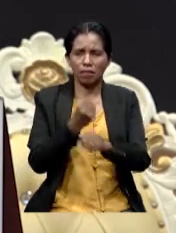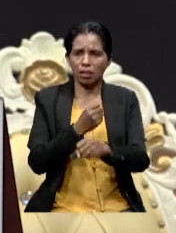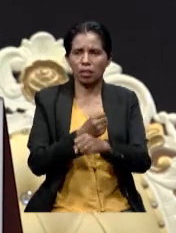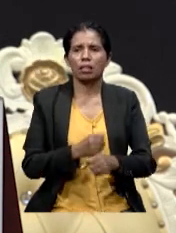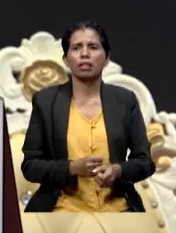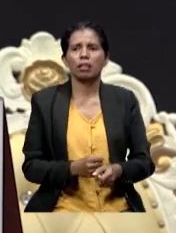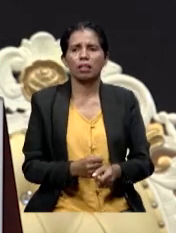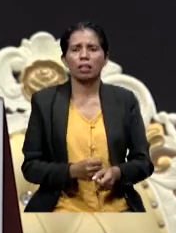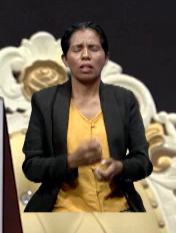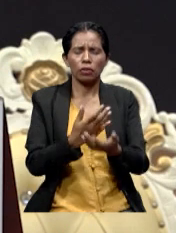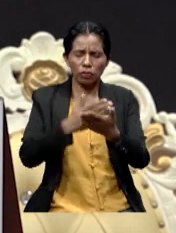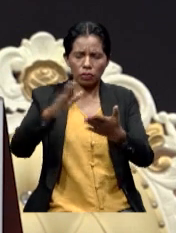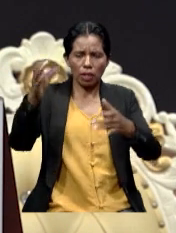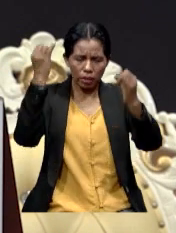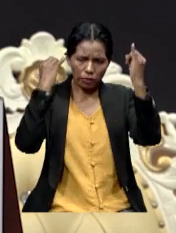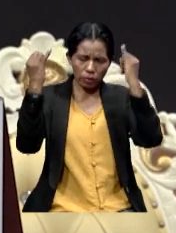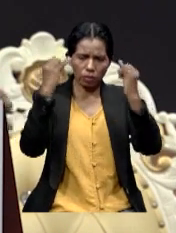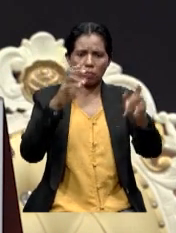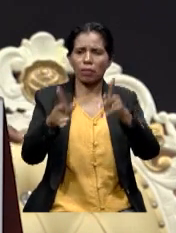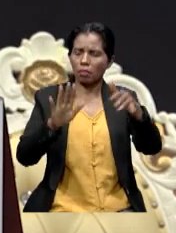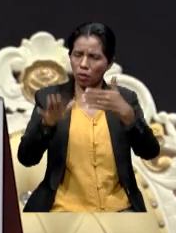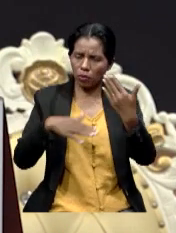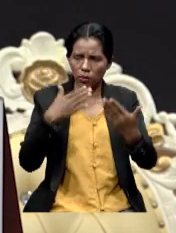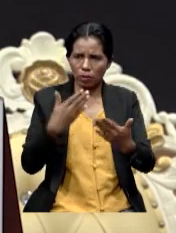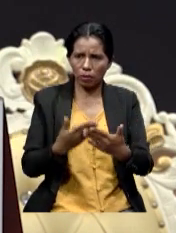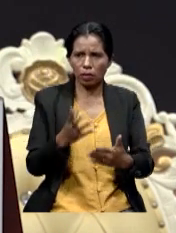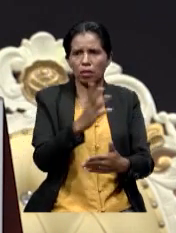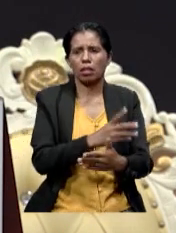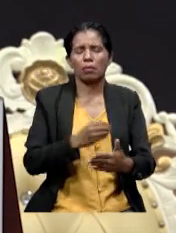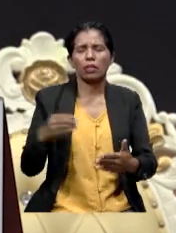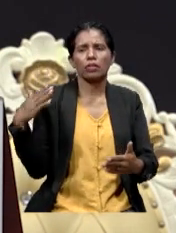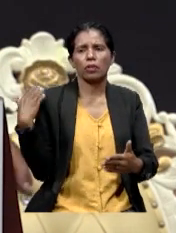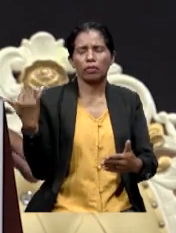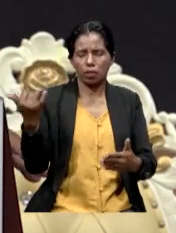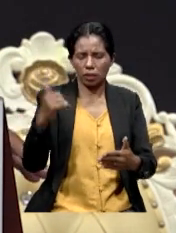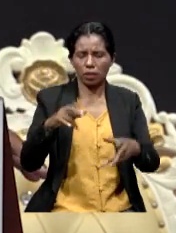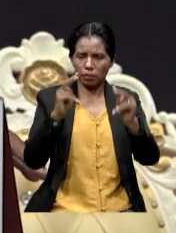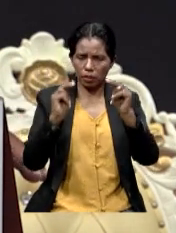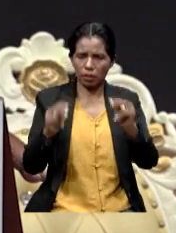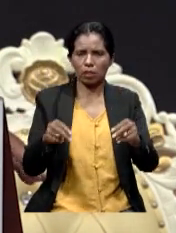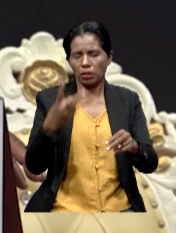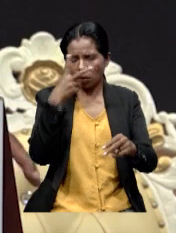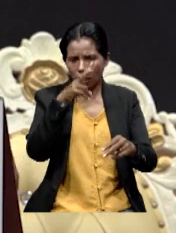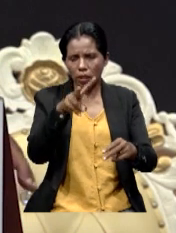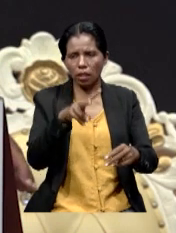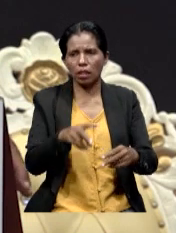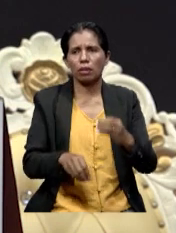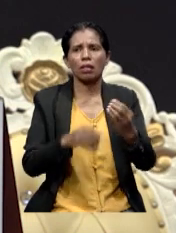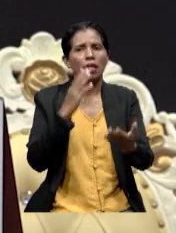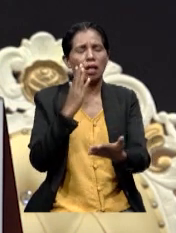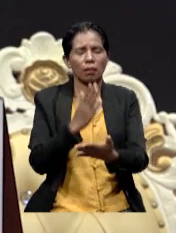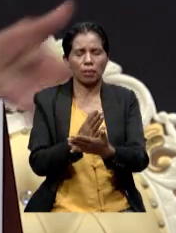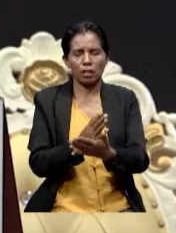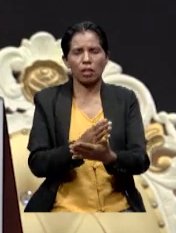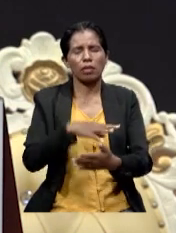a sensibilizar a população gira de renovar nas obras gira para a necessidade do combate à